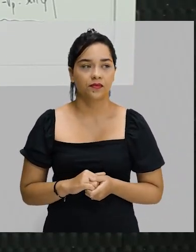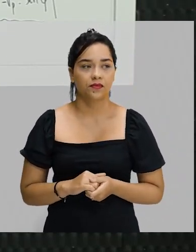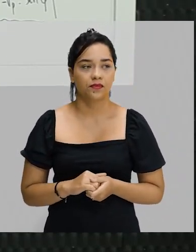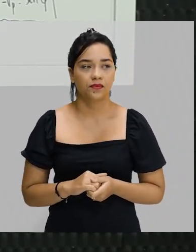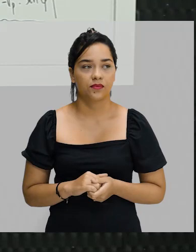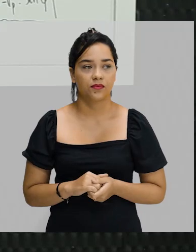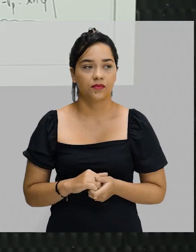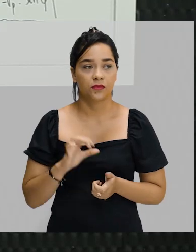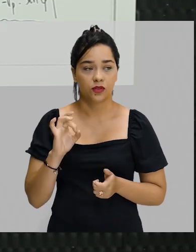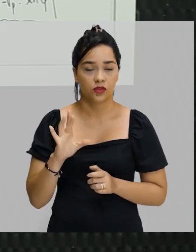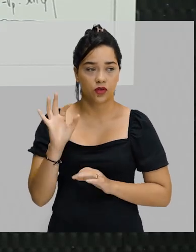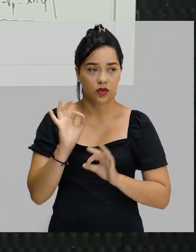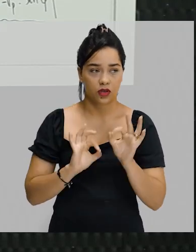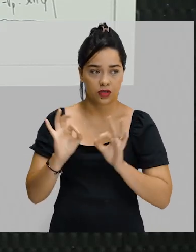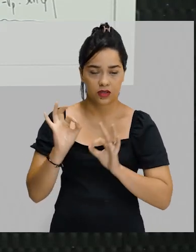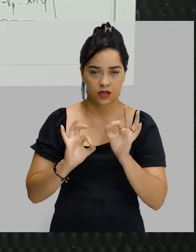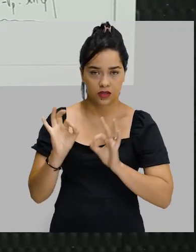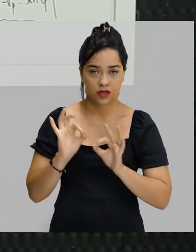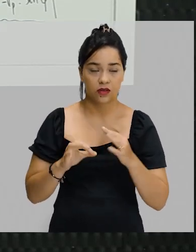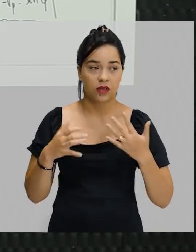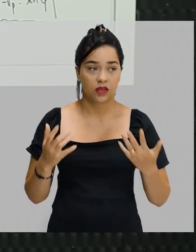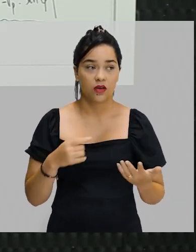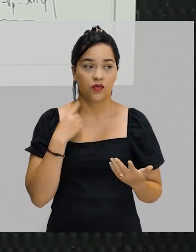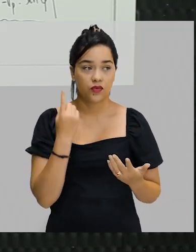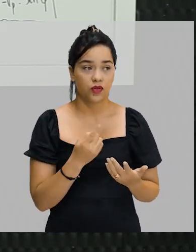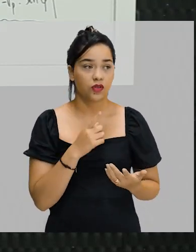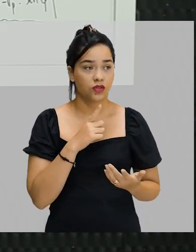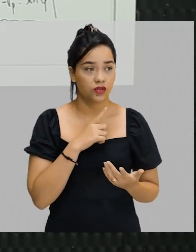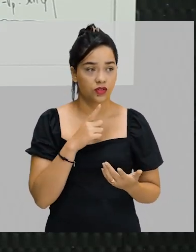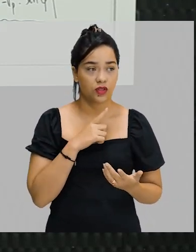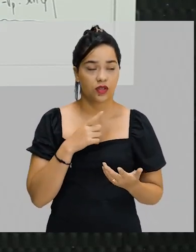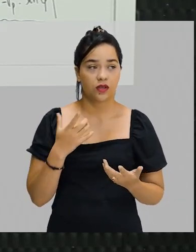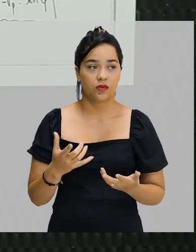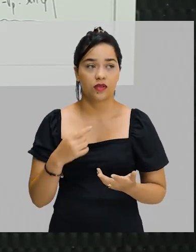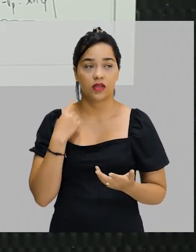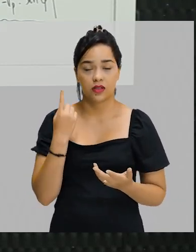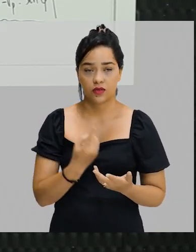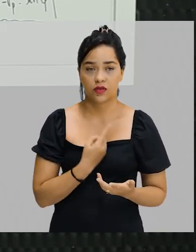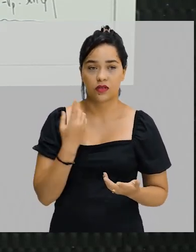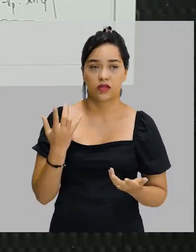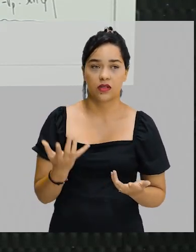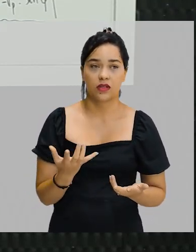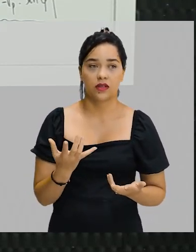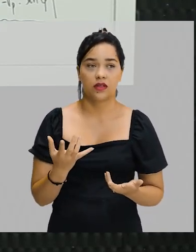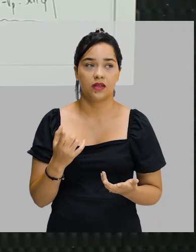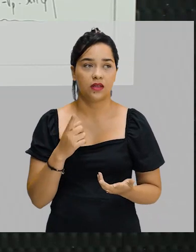Pronto, só arrumando a casa. Então, nós temos a nossa